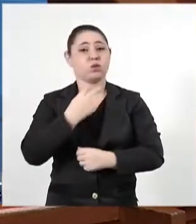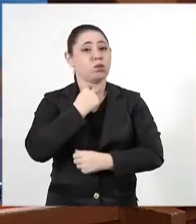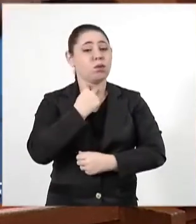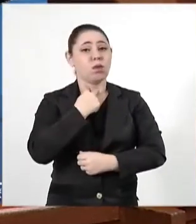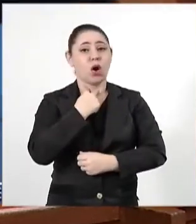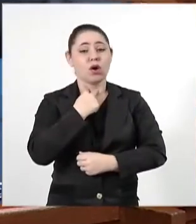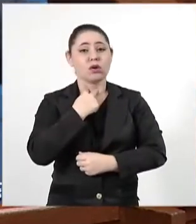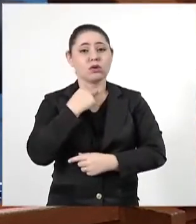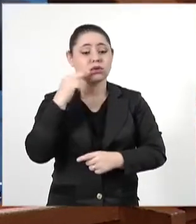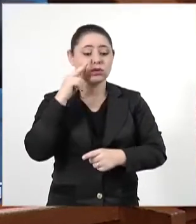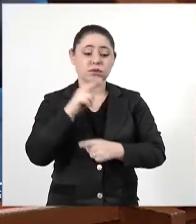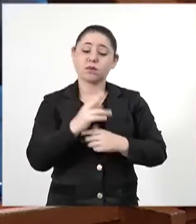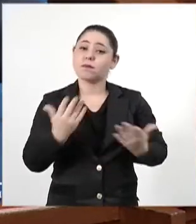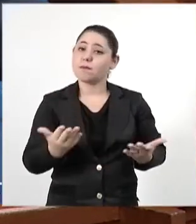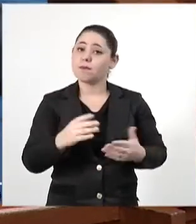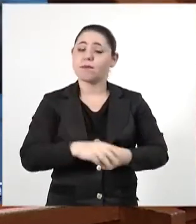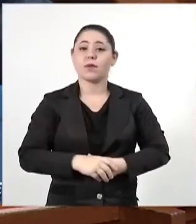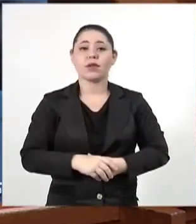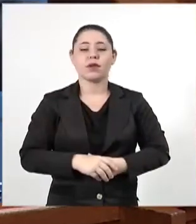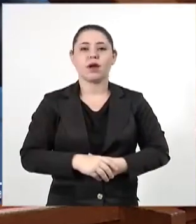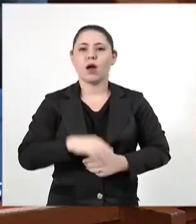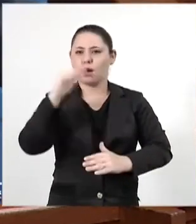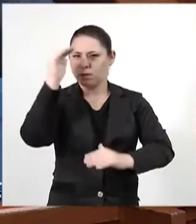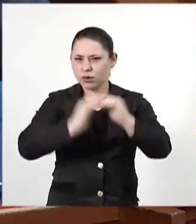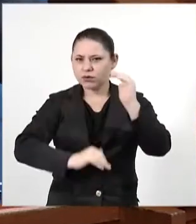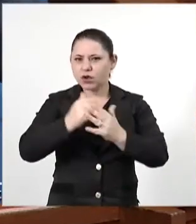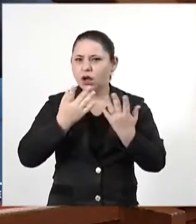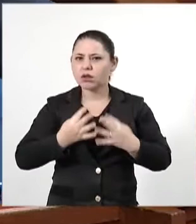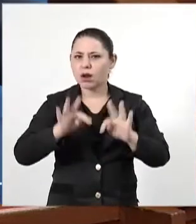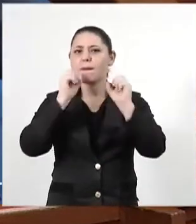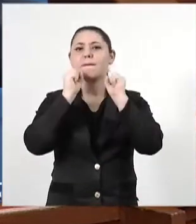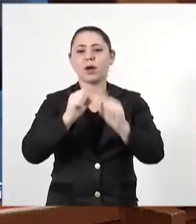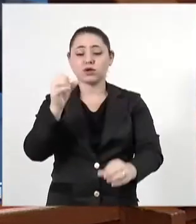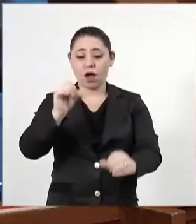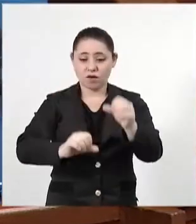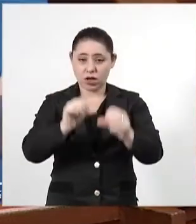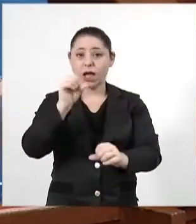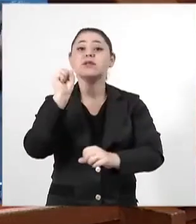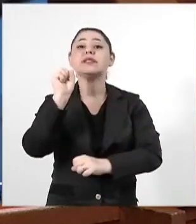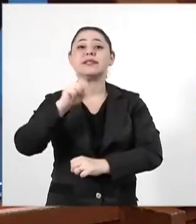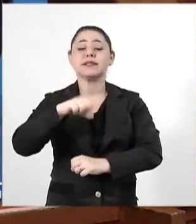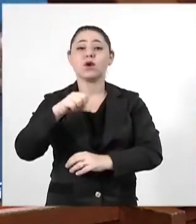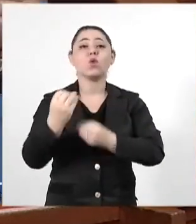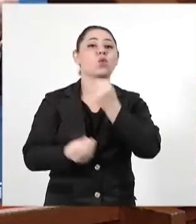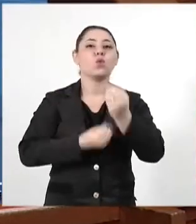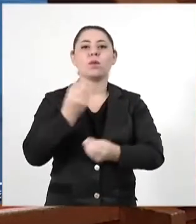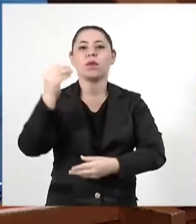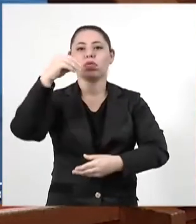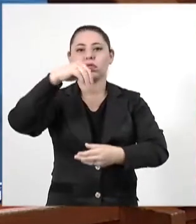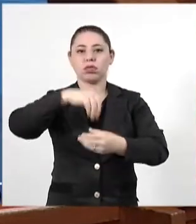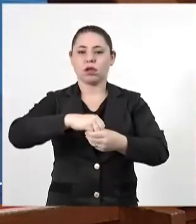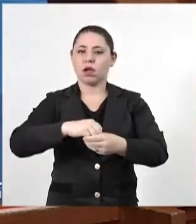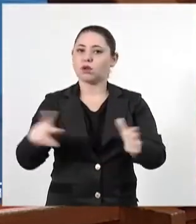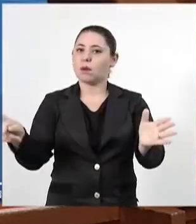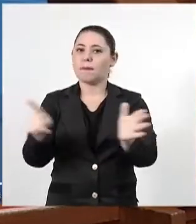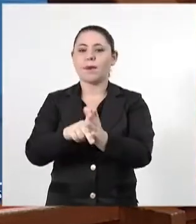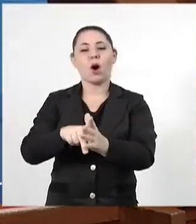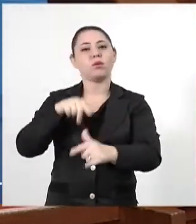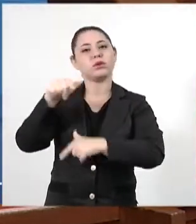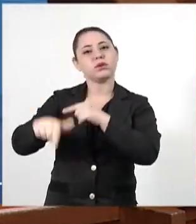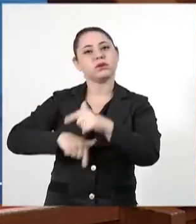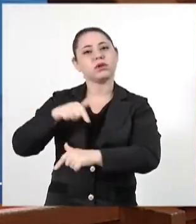necessário que esses profissionais técnicos, que eles podem ser avaliados sim, mas avaliados dentro da sua área de